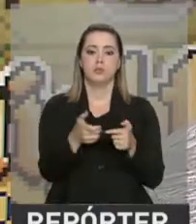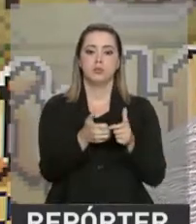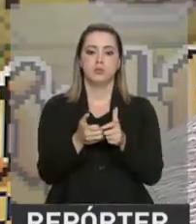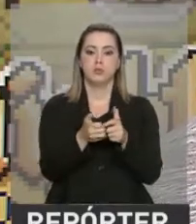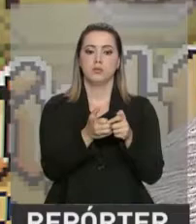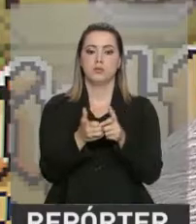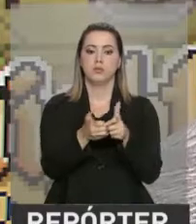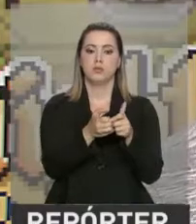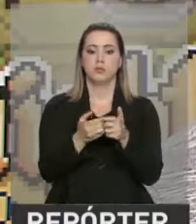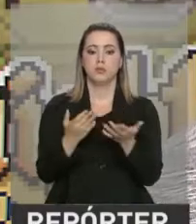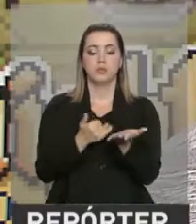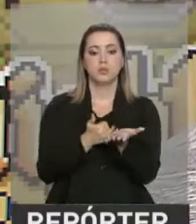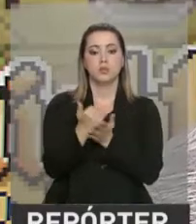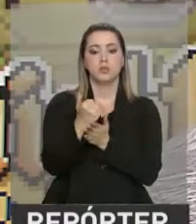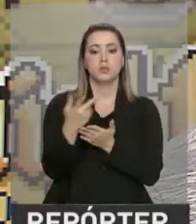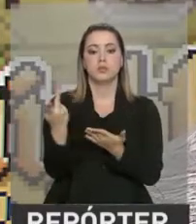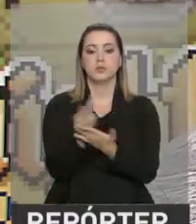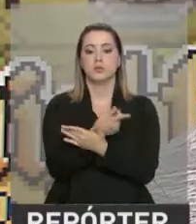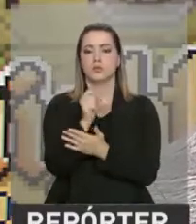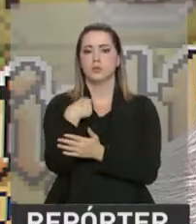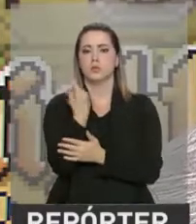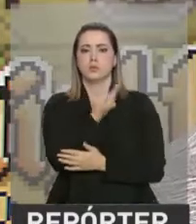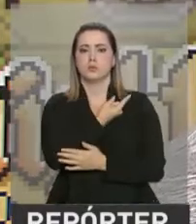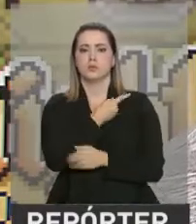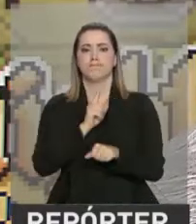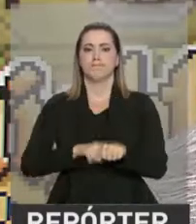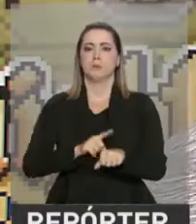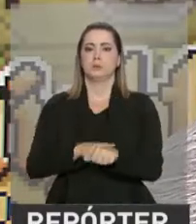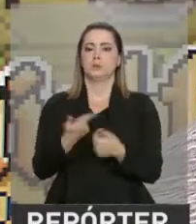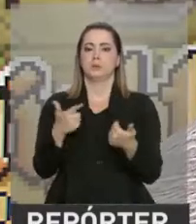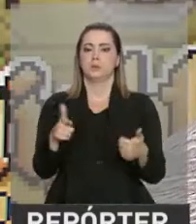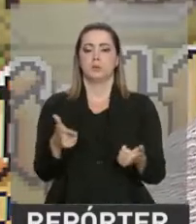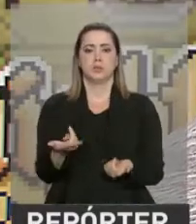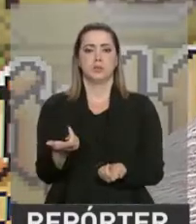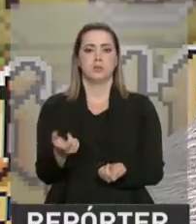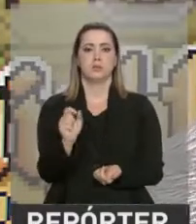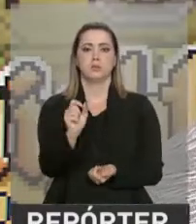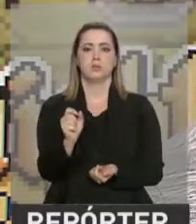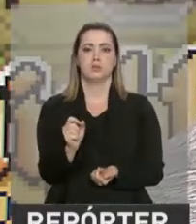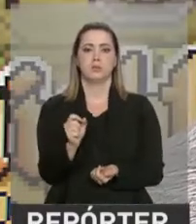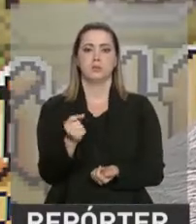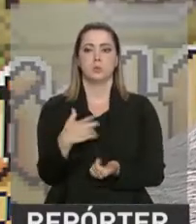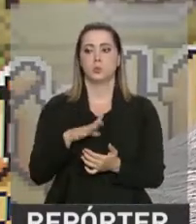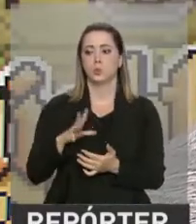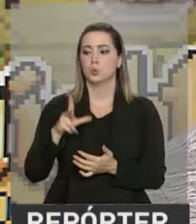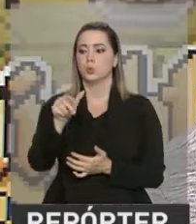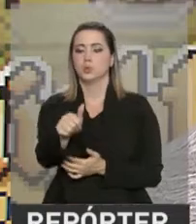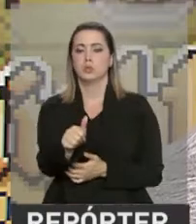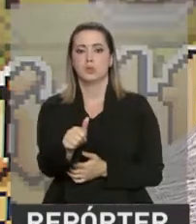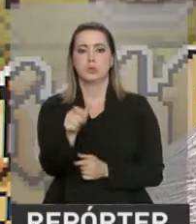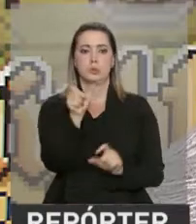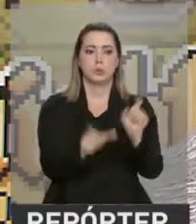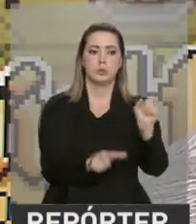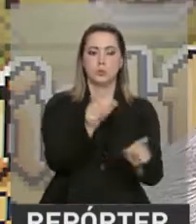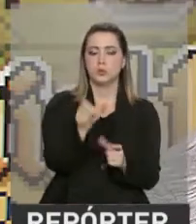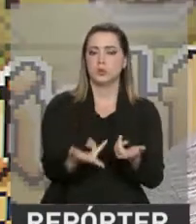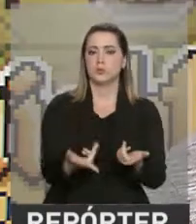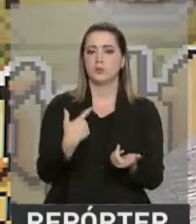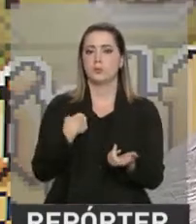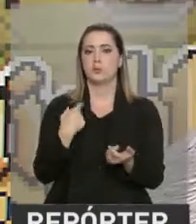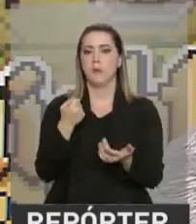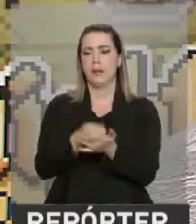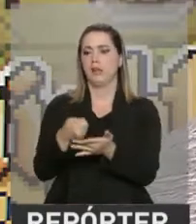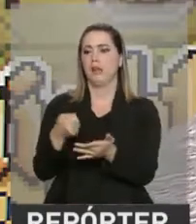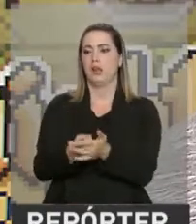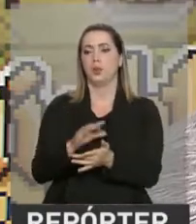demanda aconteceu um momento em que a gente não estava conseguindo a suprir todo ato que a gente precisava pagar